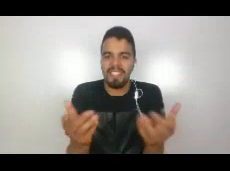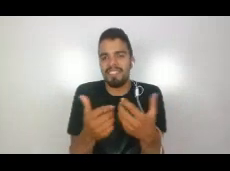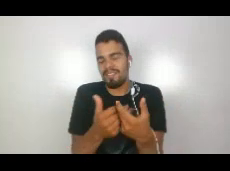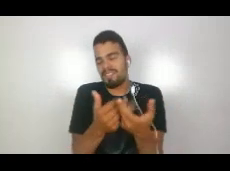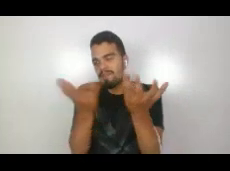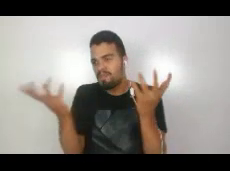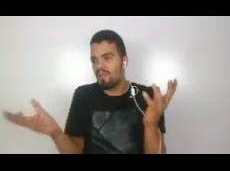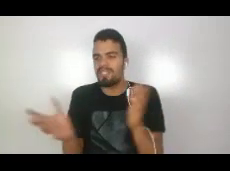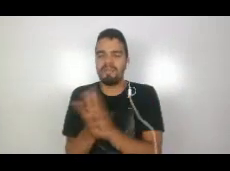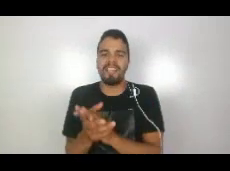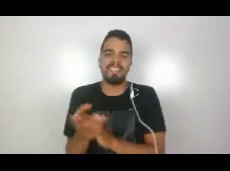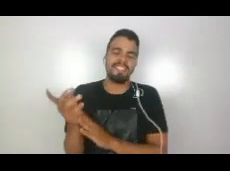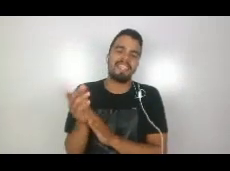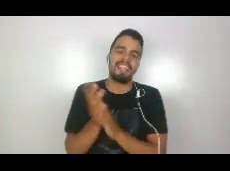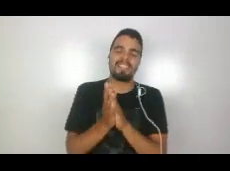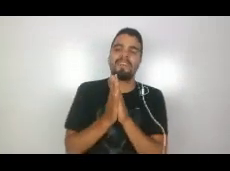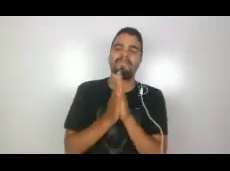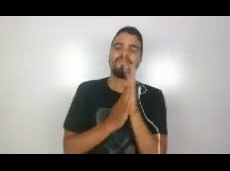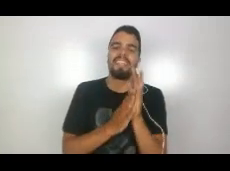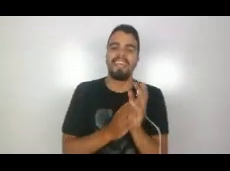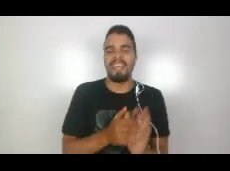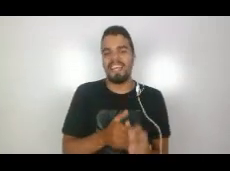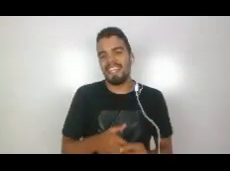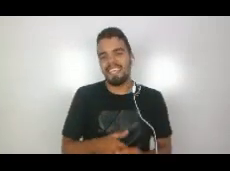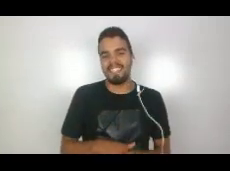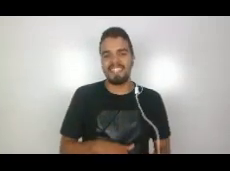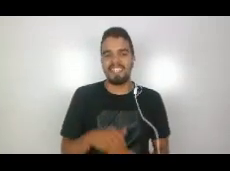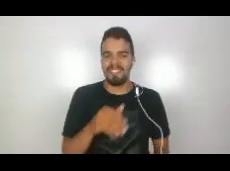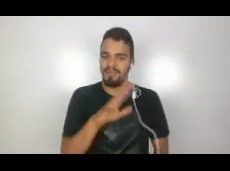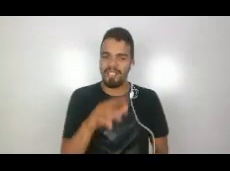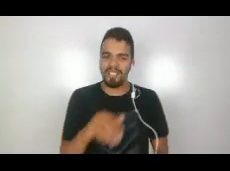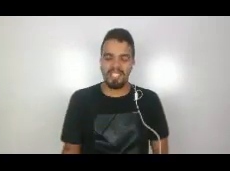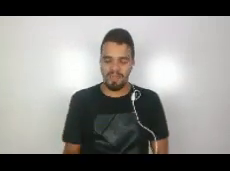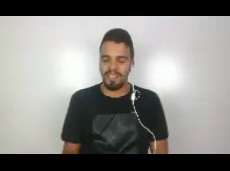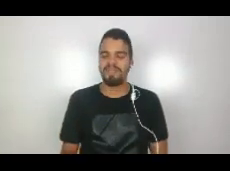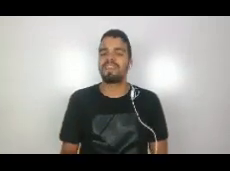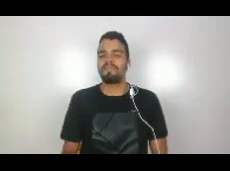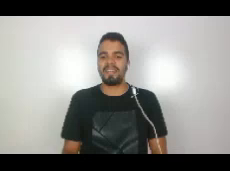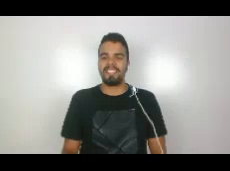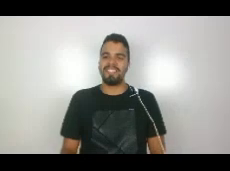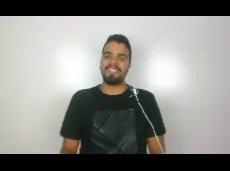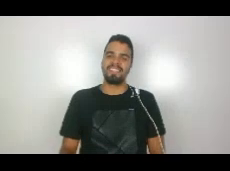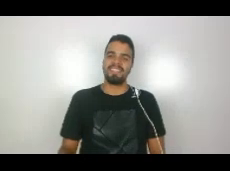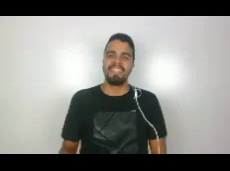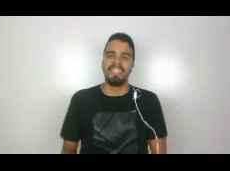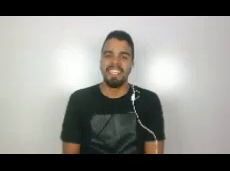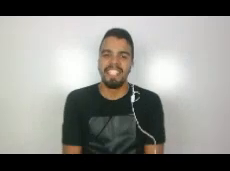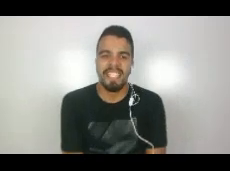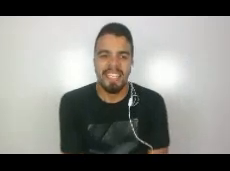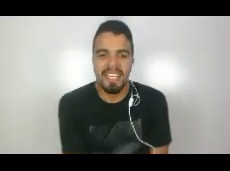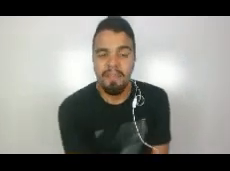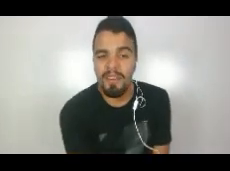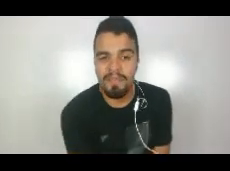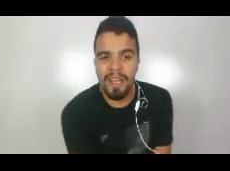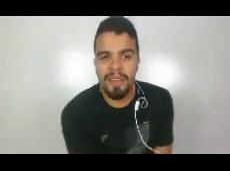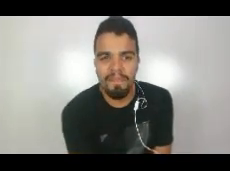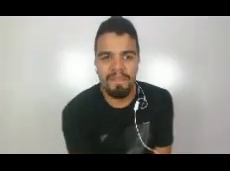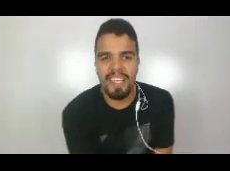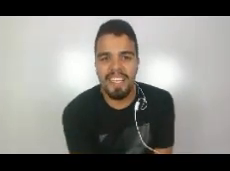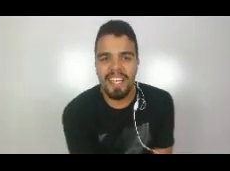sinalizarmos, né? Nós temos possibilidade de sinalizar estes sinais, e os meios de transporte fazem parte disso.